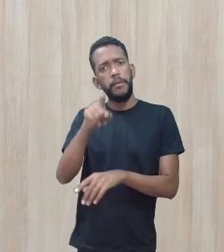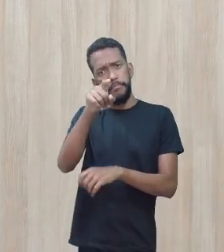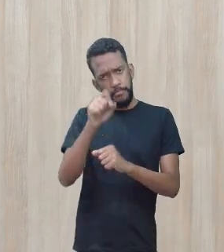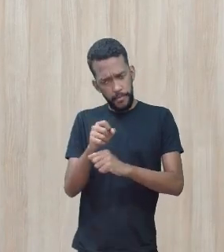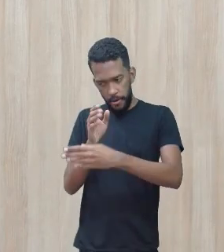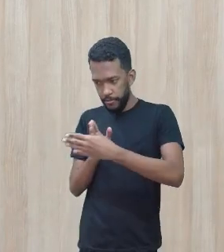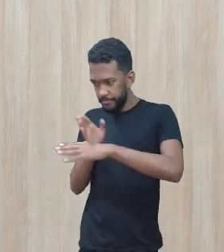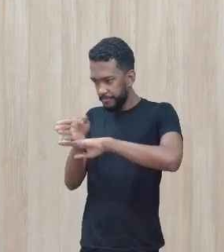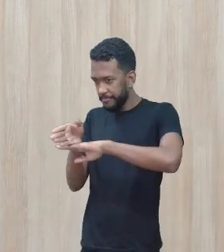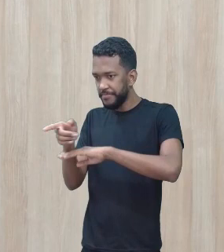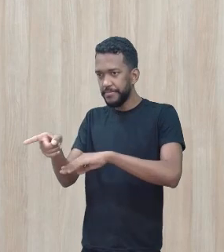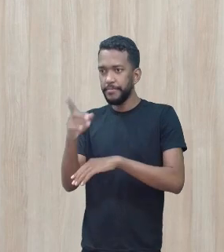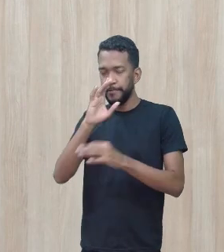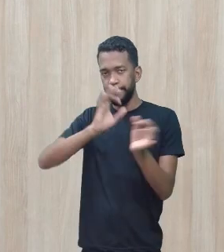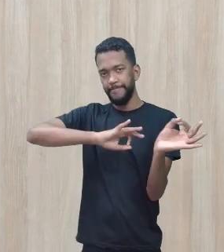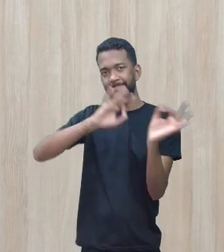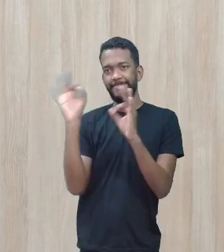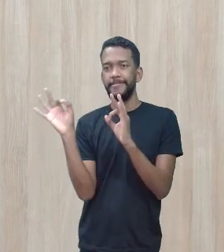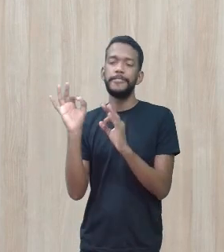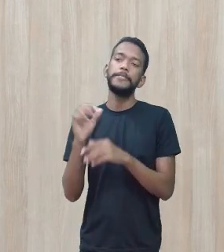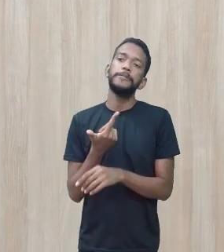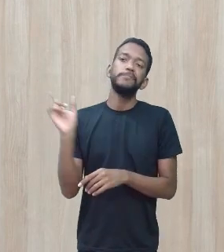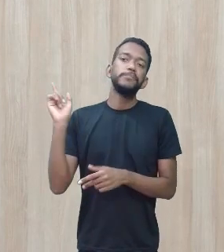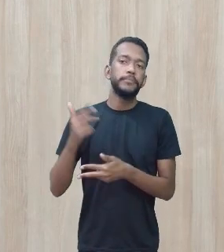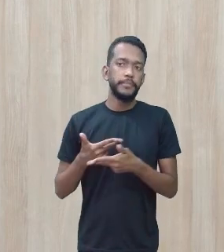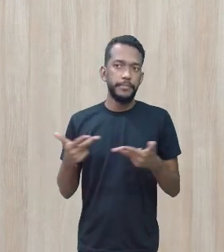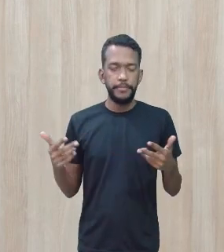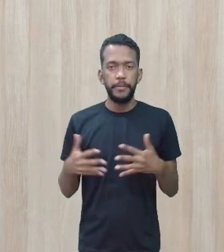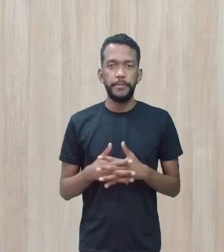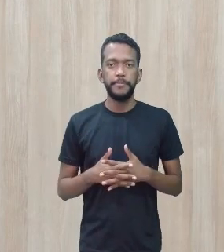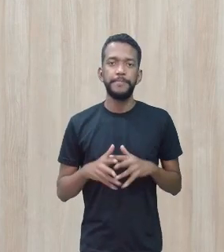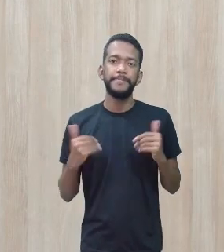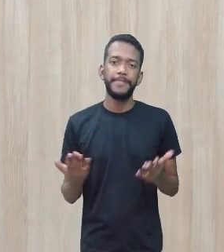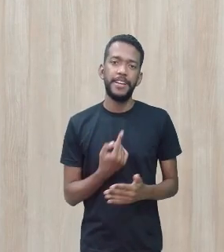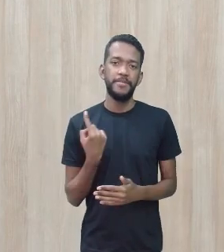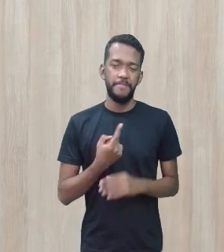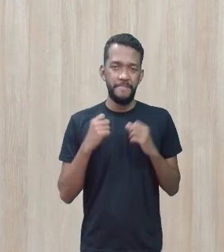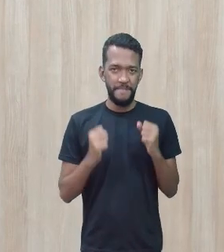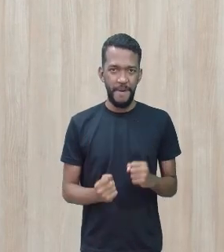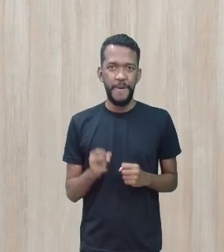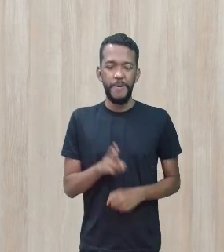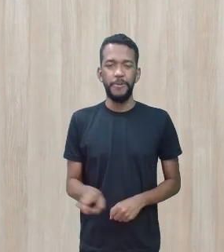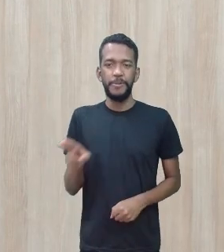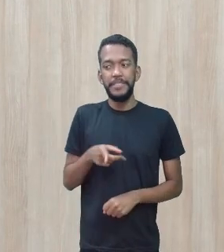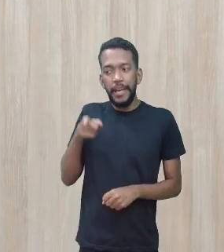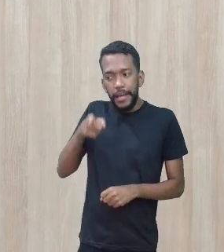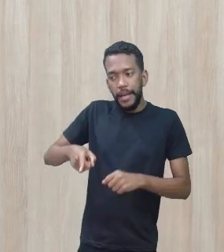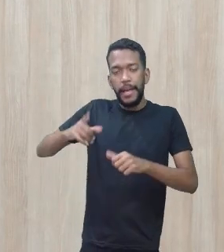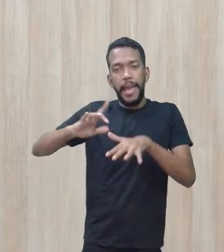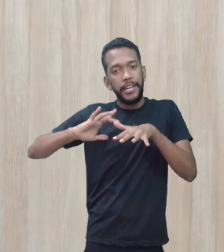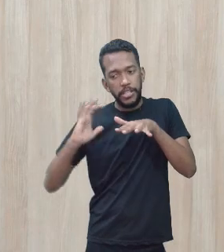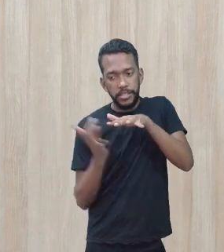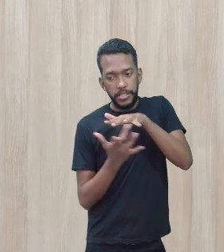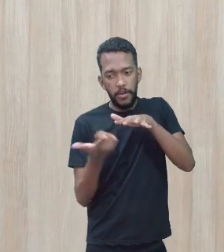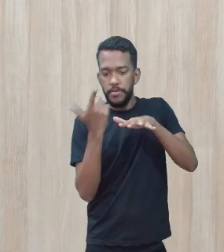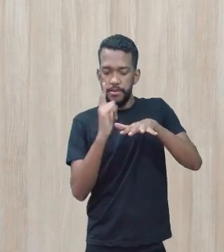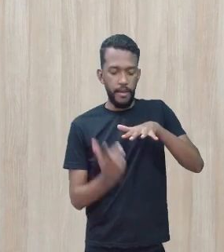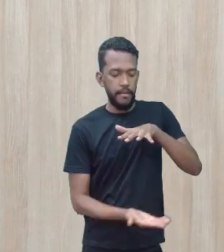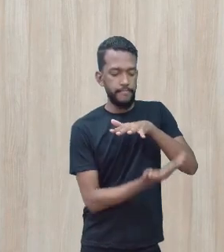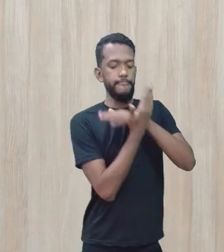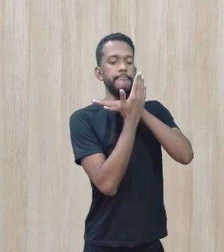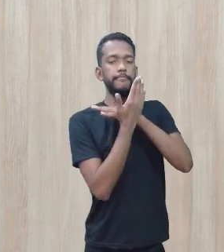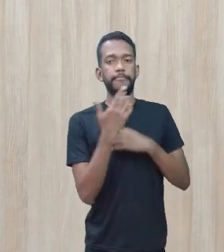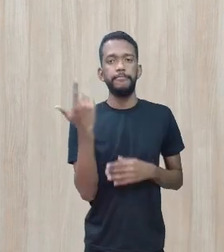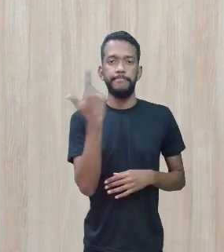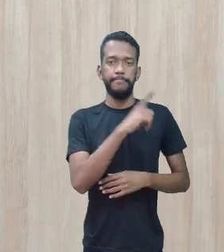você rever essa aula, entre outras. Então, a gente pode utilizar essas redes sociais para nos ajudar, nos auxiliar